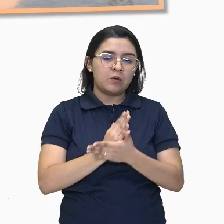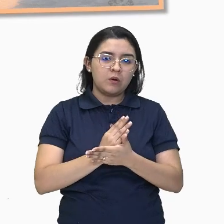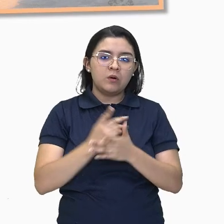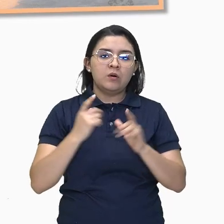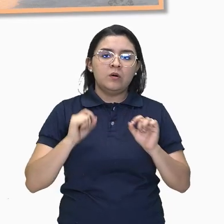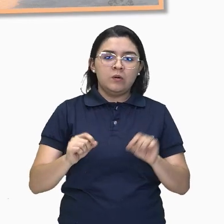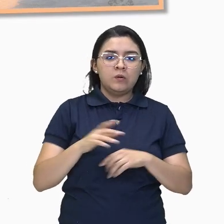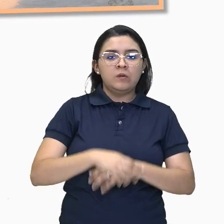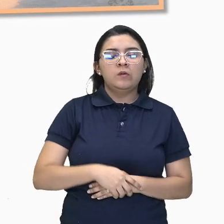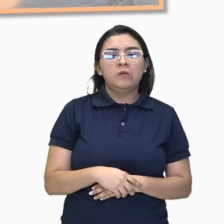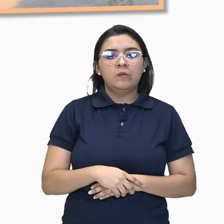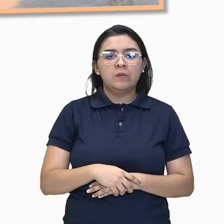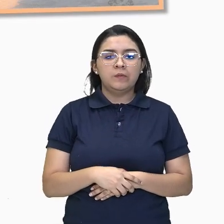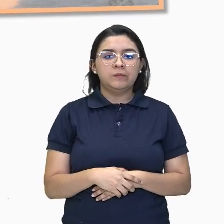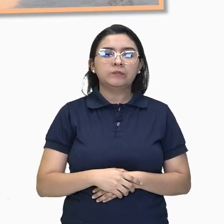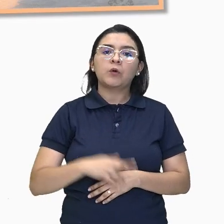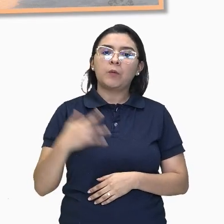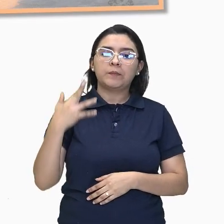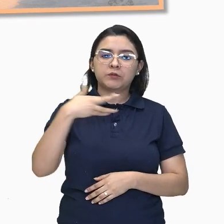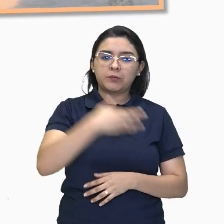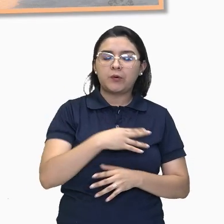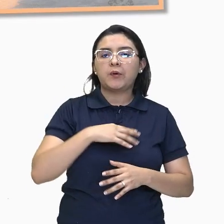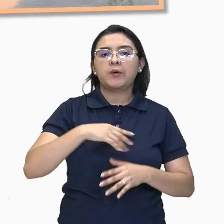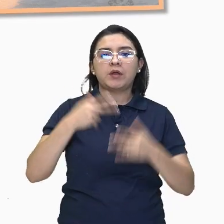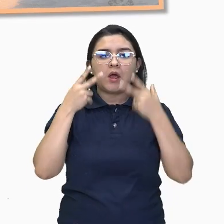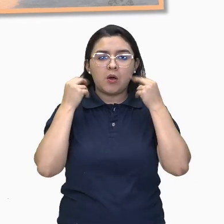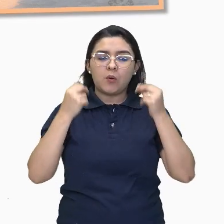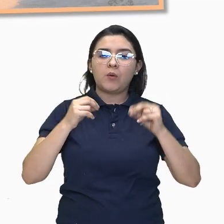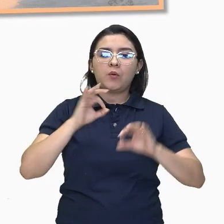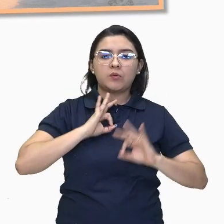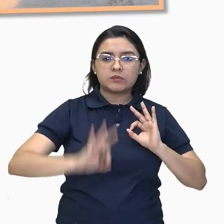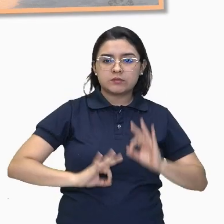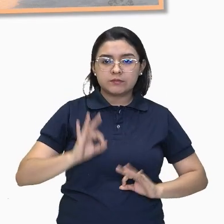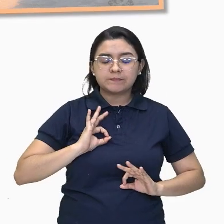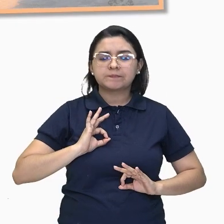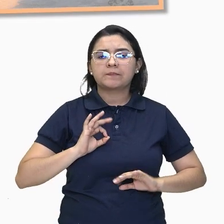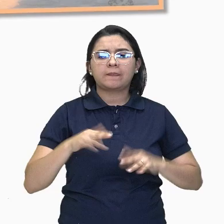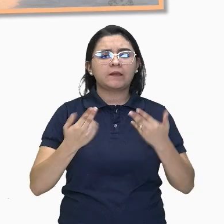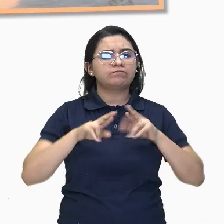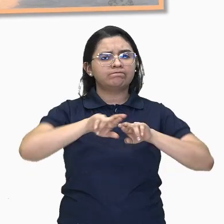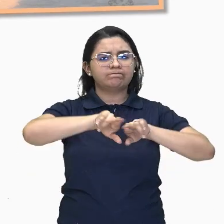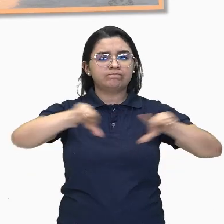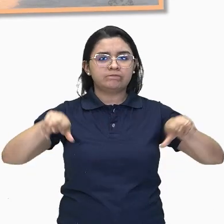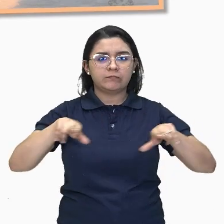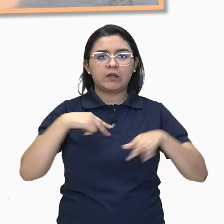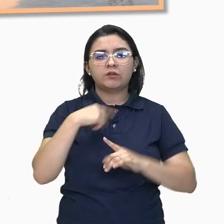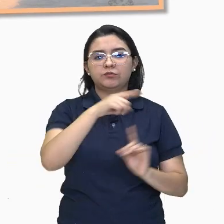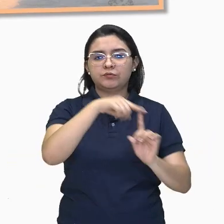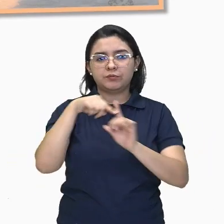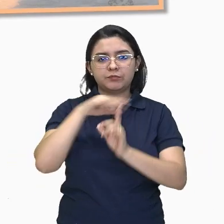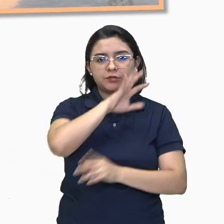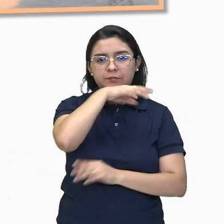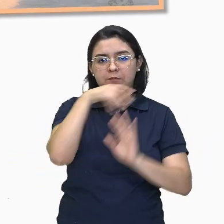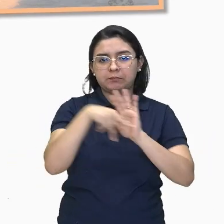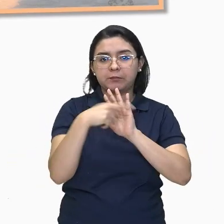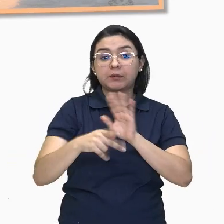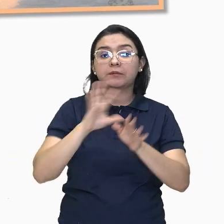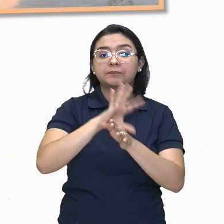de cheiro, a onça. Então, nós temos aí uma rica diversidade